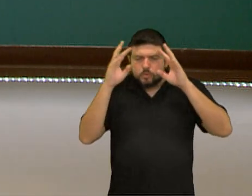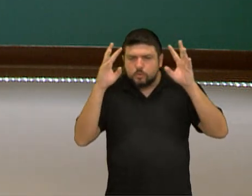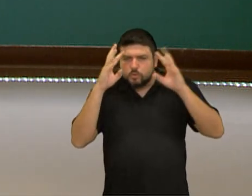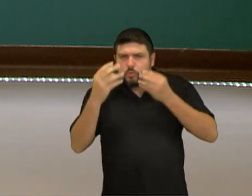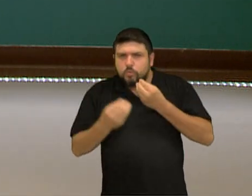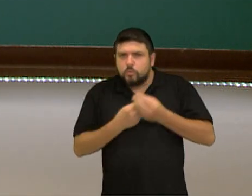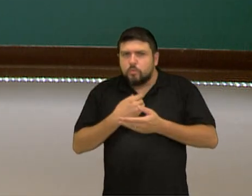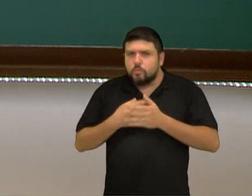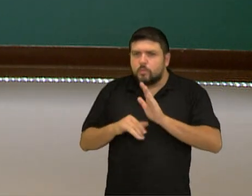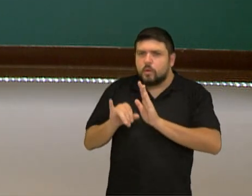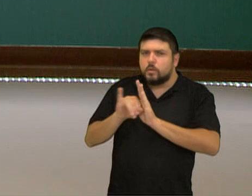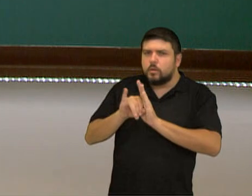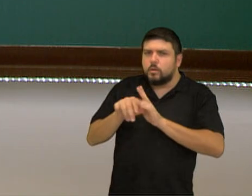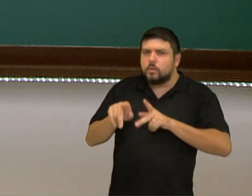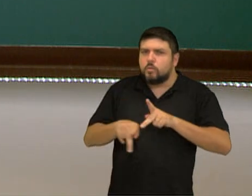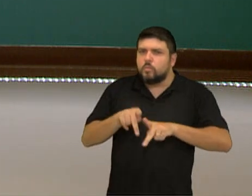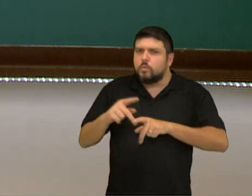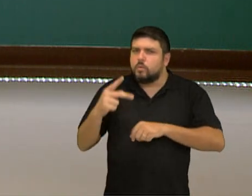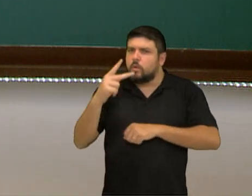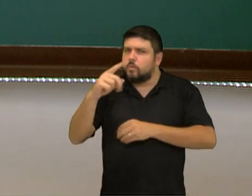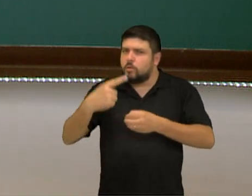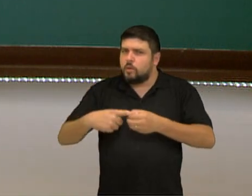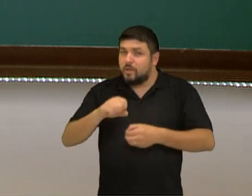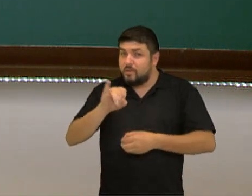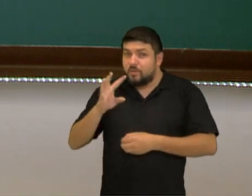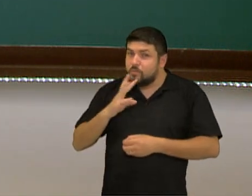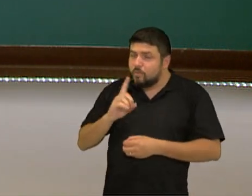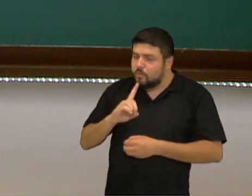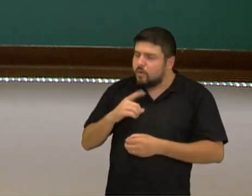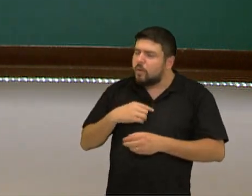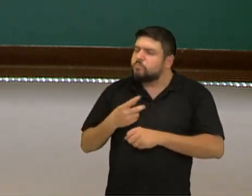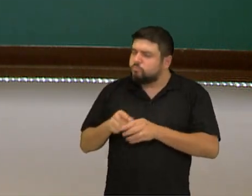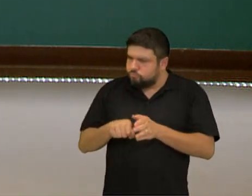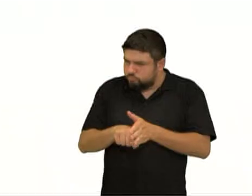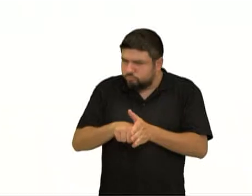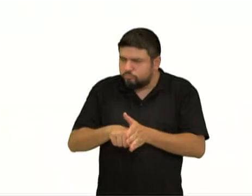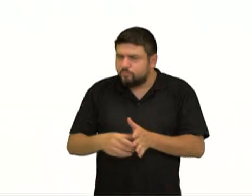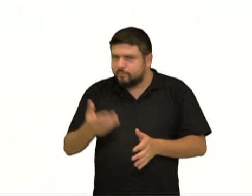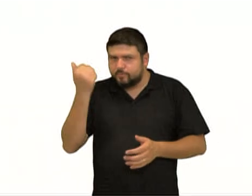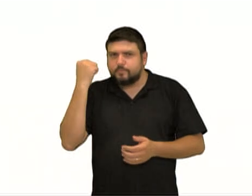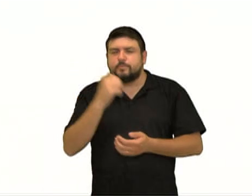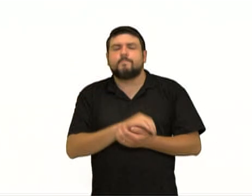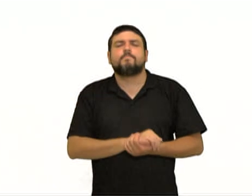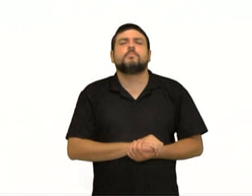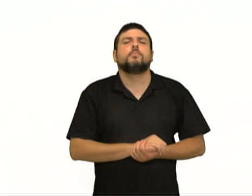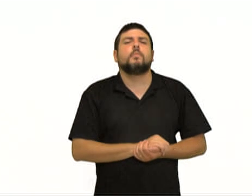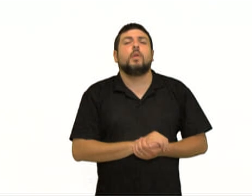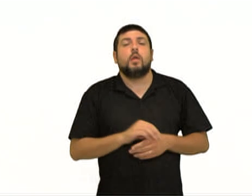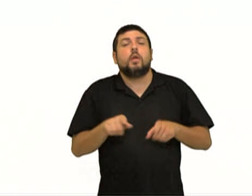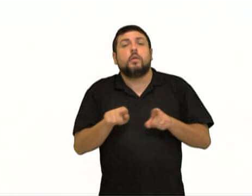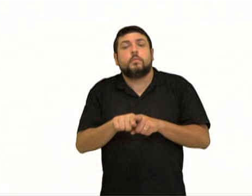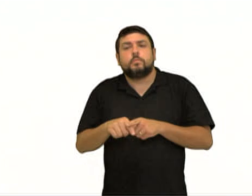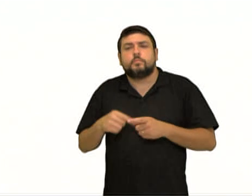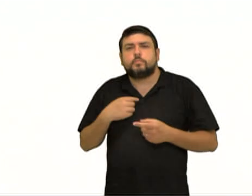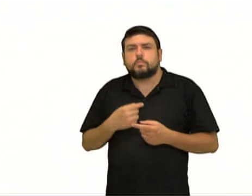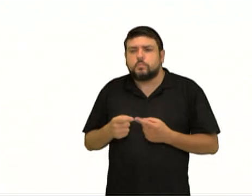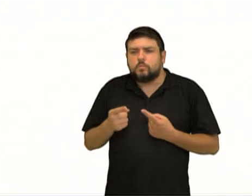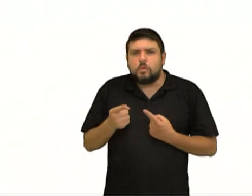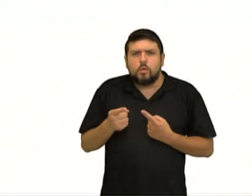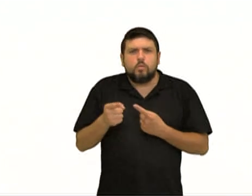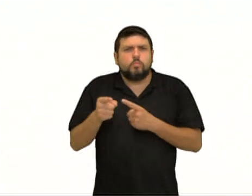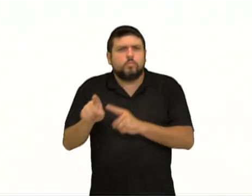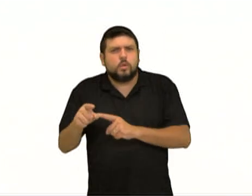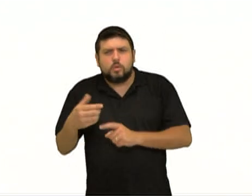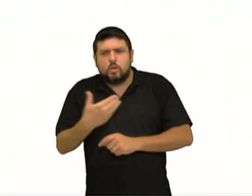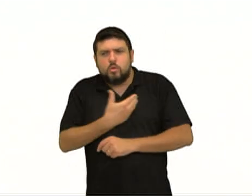sua cidade. Vai atrás caso você não conhece, hein? Continuando, oposição ao governo paulista. Ei,